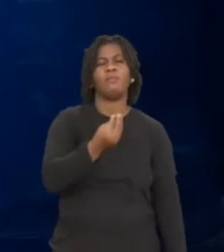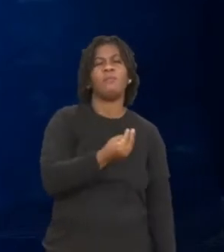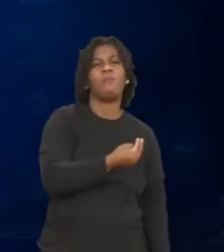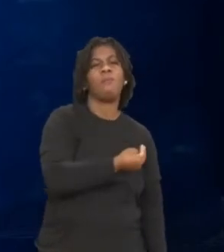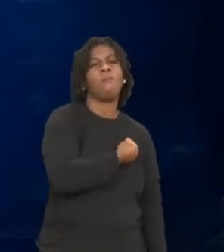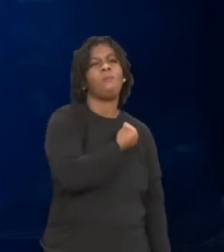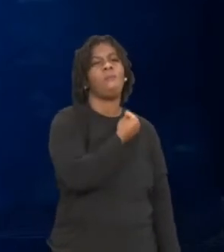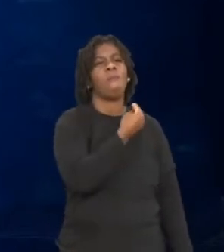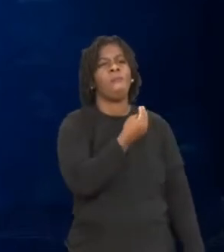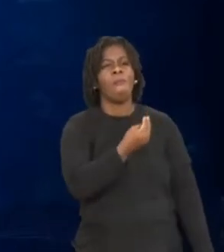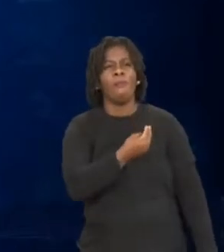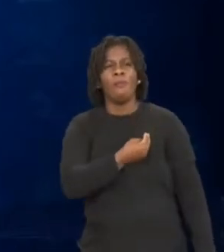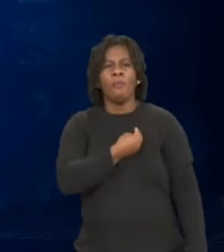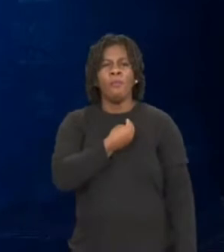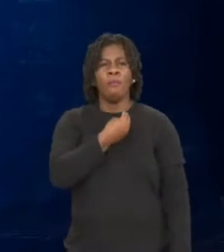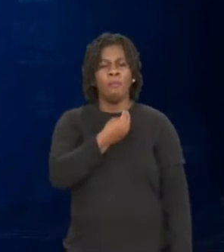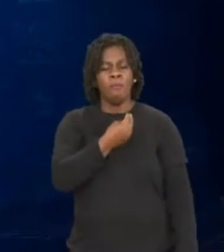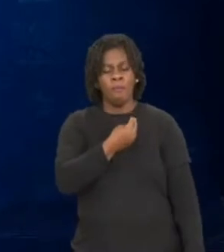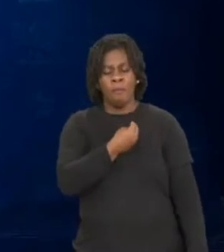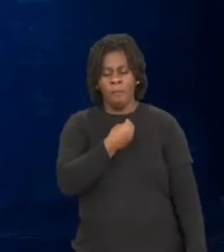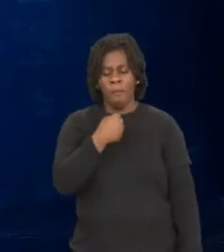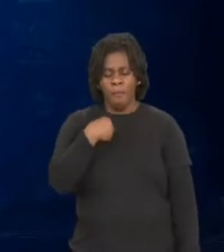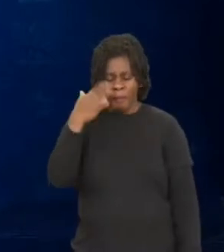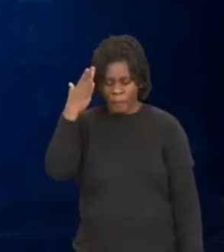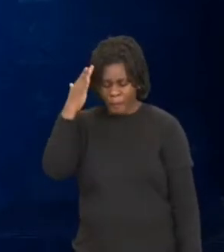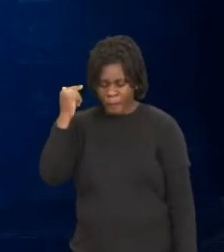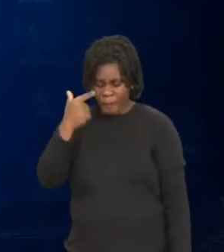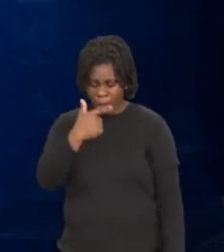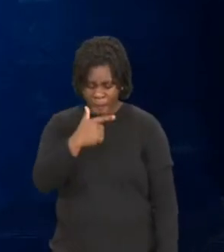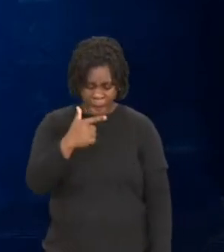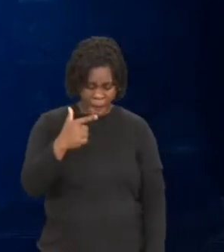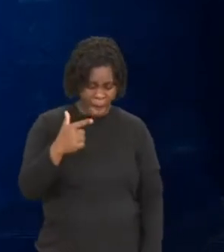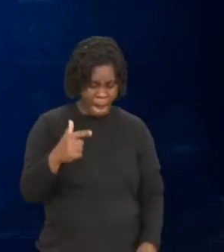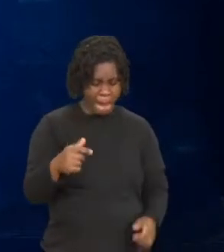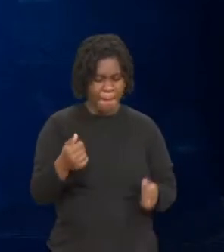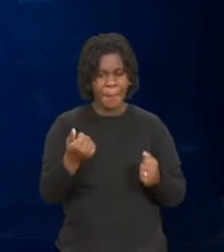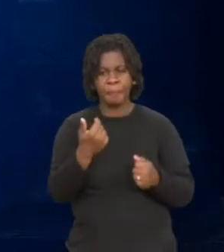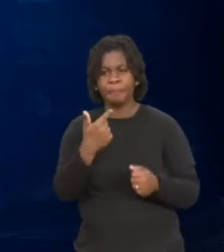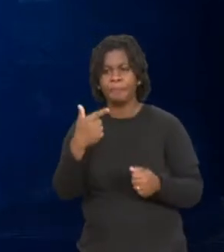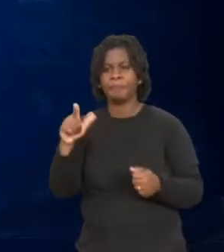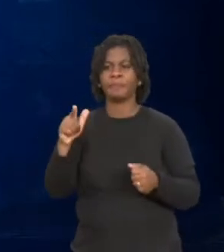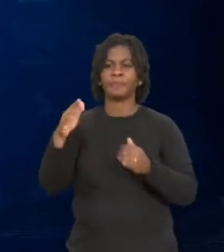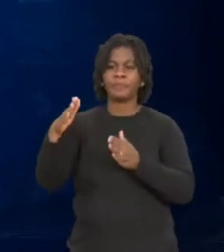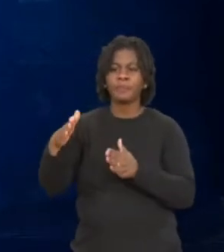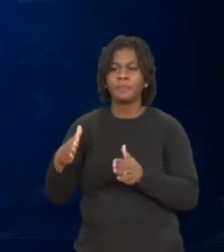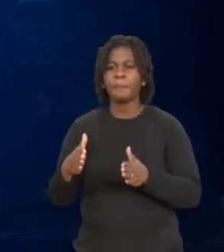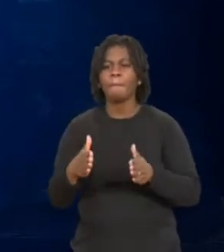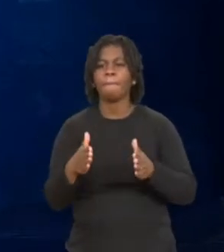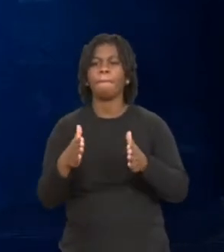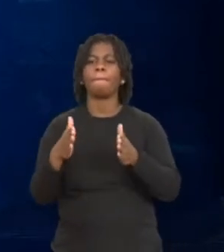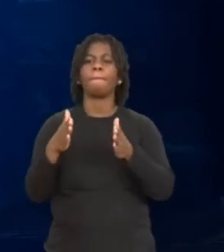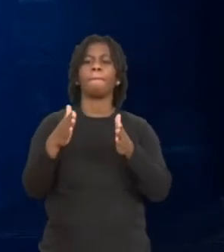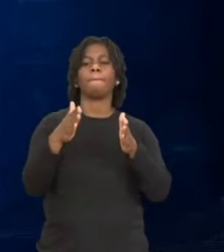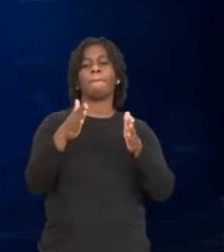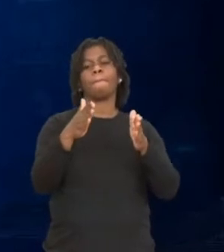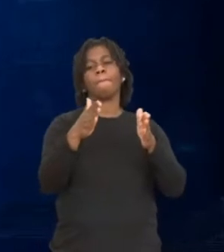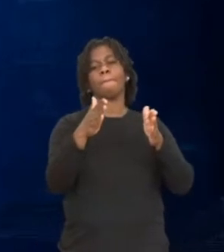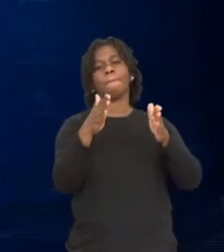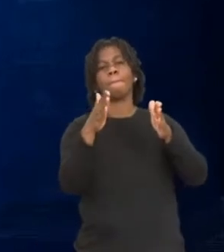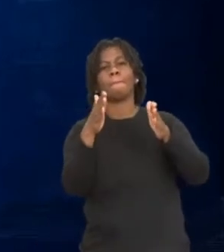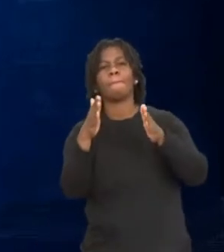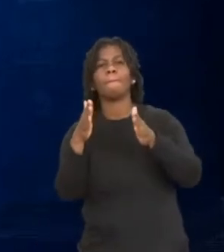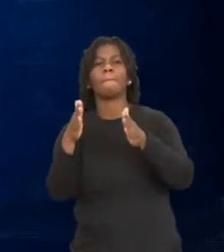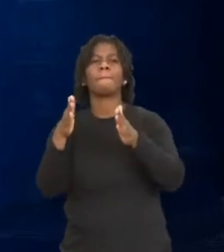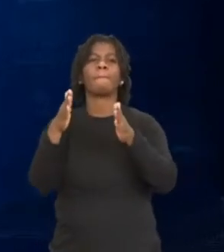vida. Eu sei que não existe. Eu sei que não existe. Outra saída. Outra